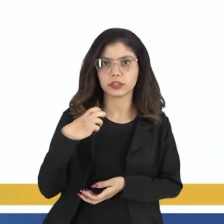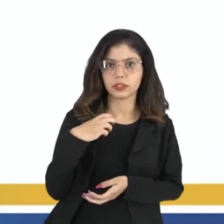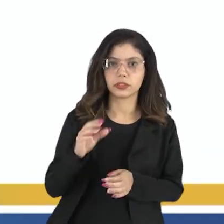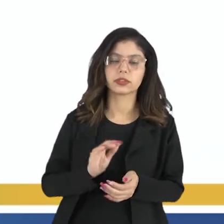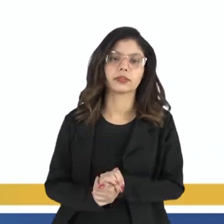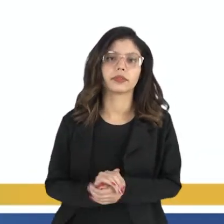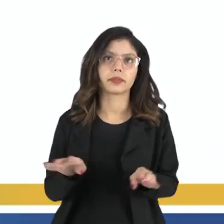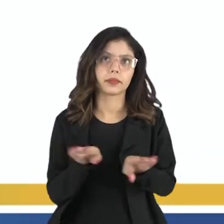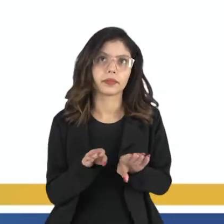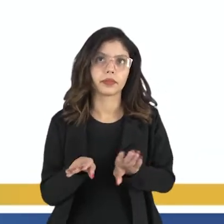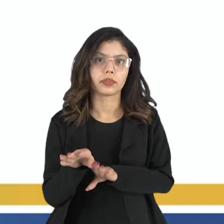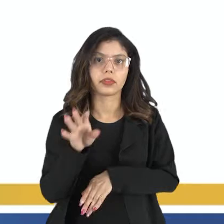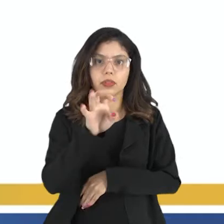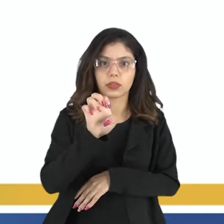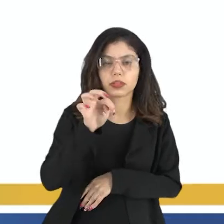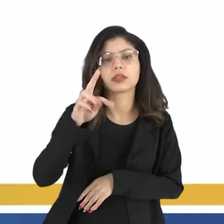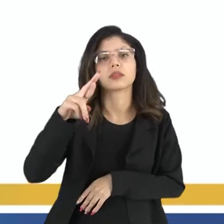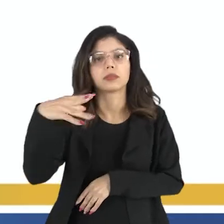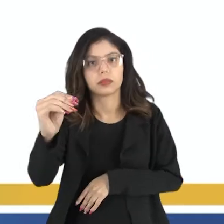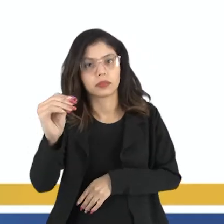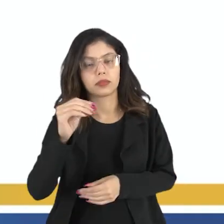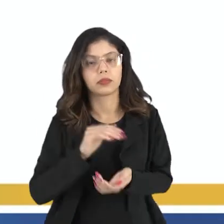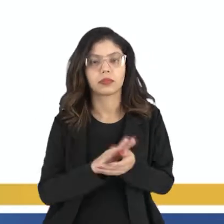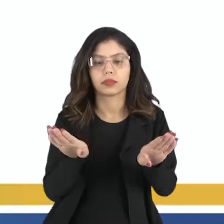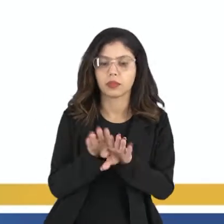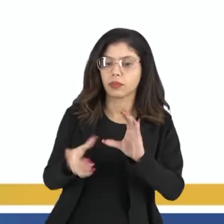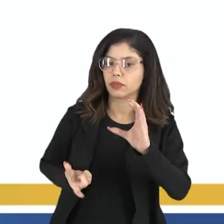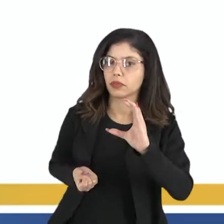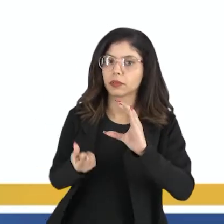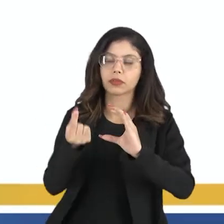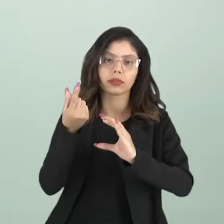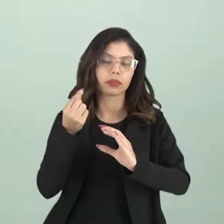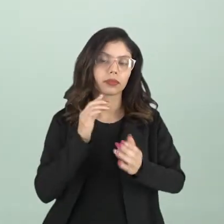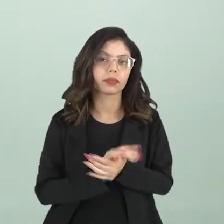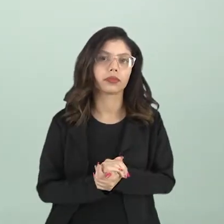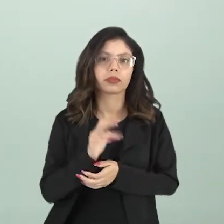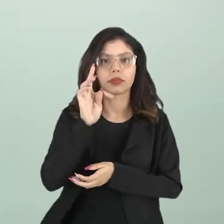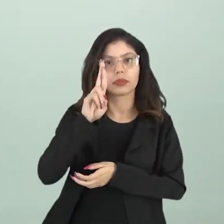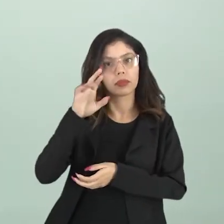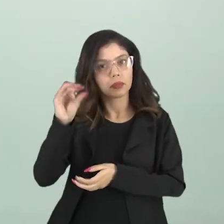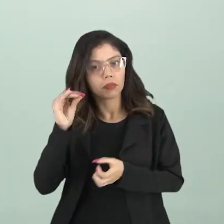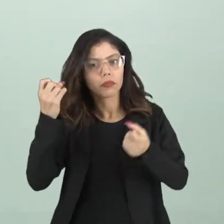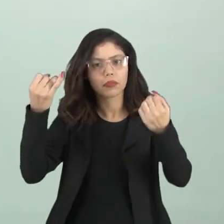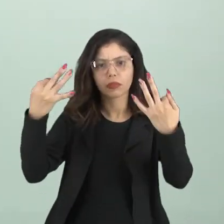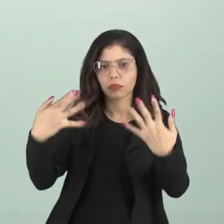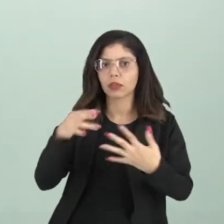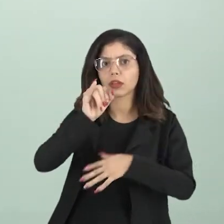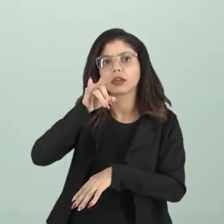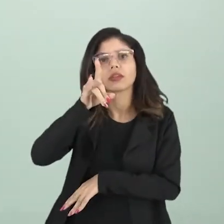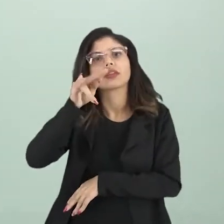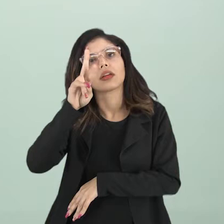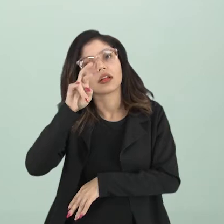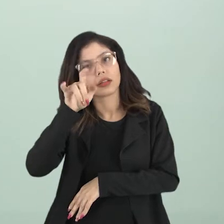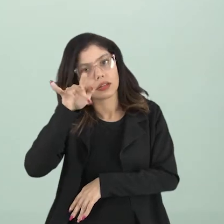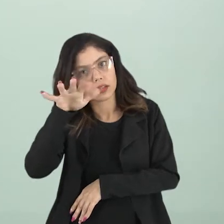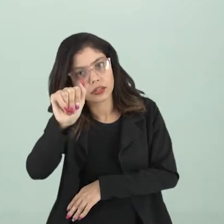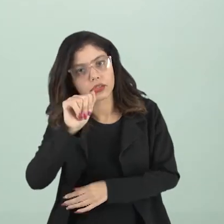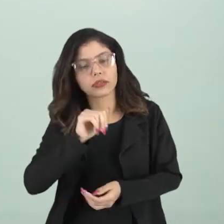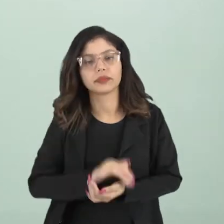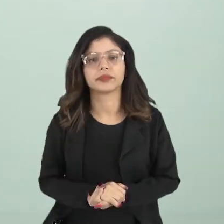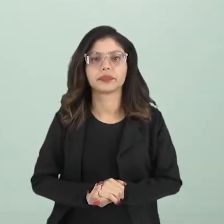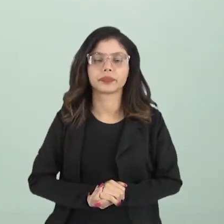e o Espírito do Capitalismo, um teórico tido como idealista. Por que eu estou